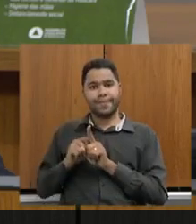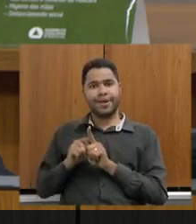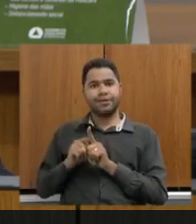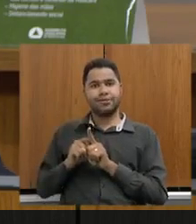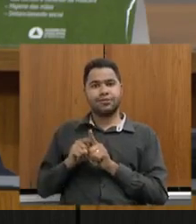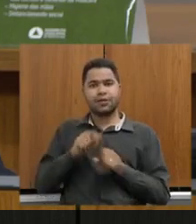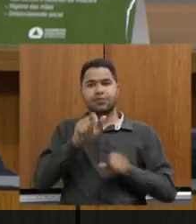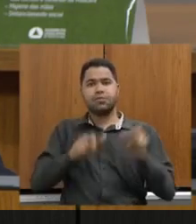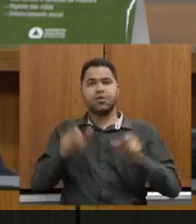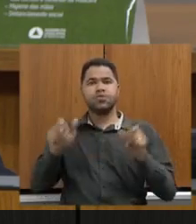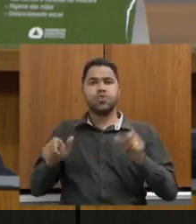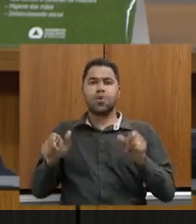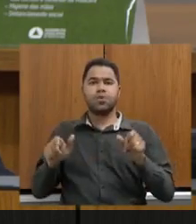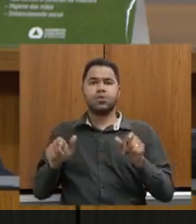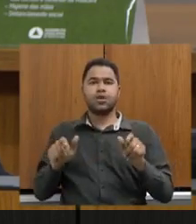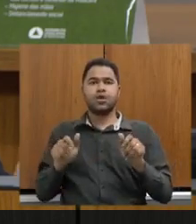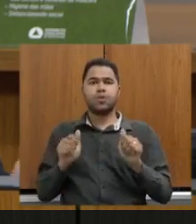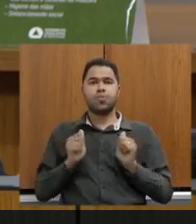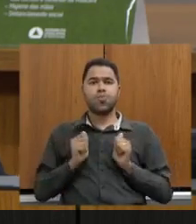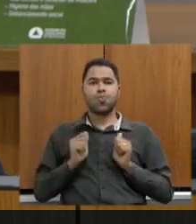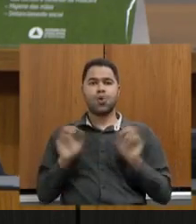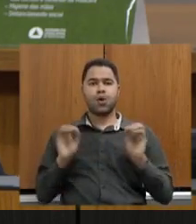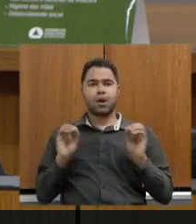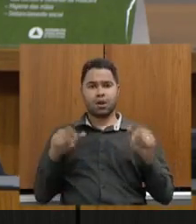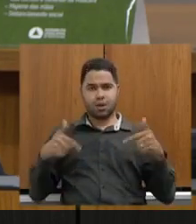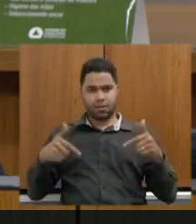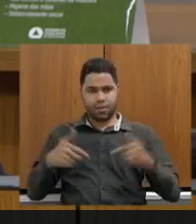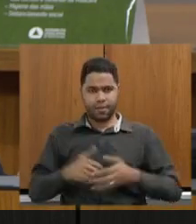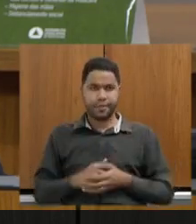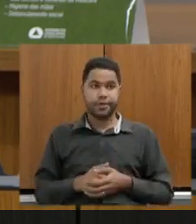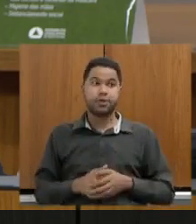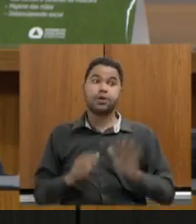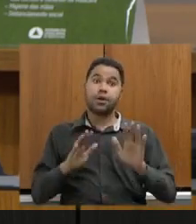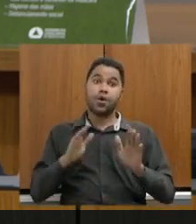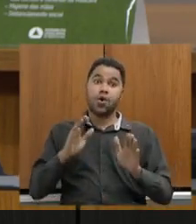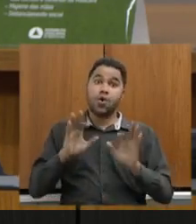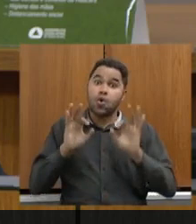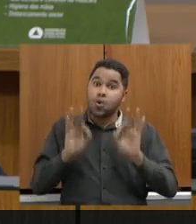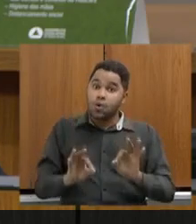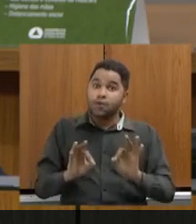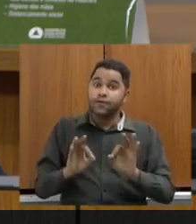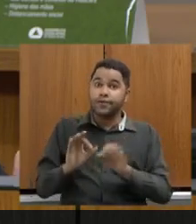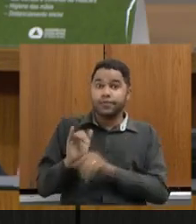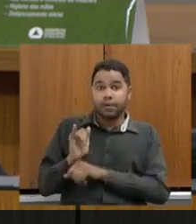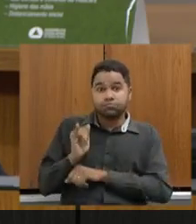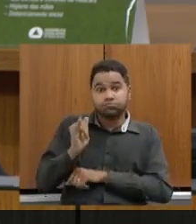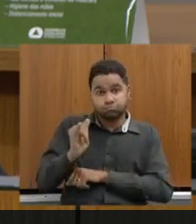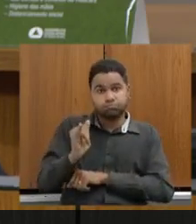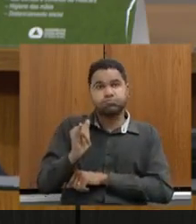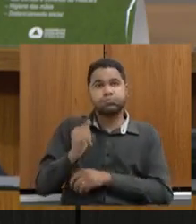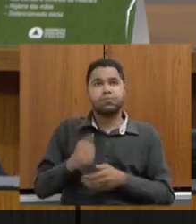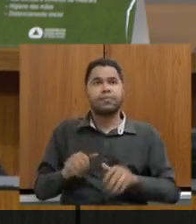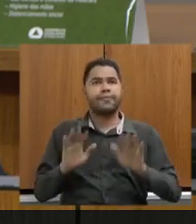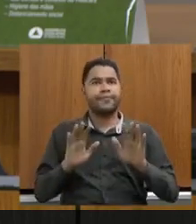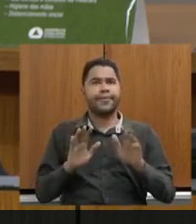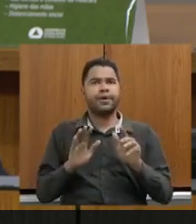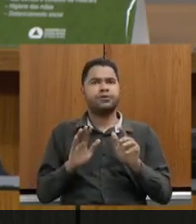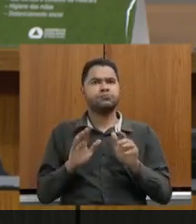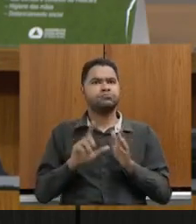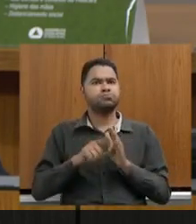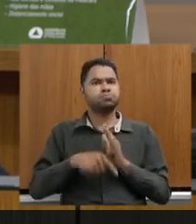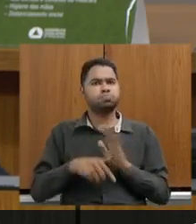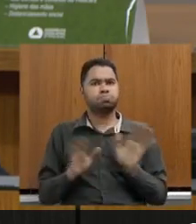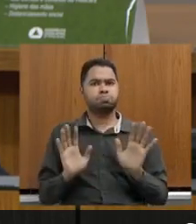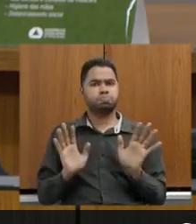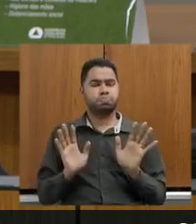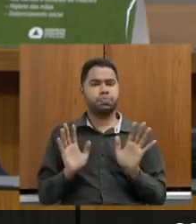inativos e Mas eu posso eu posso confirmar essa informação e passar para você lente mas não tem tido